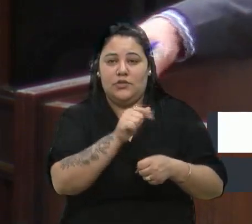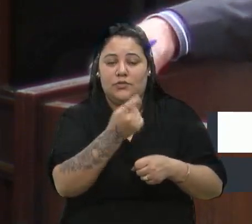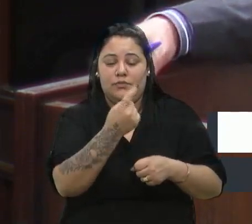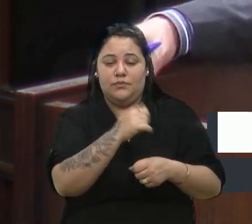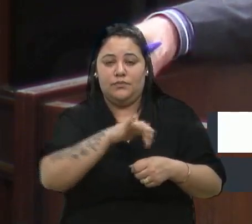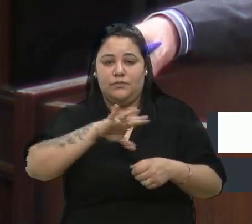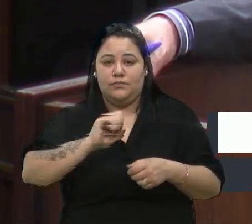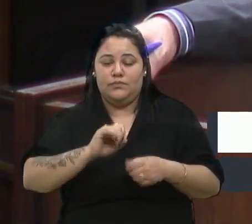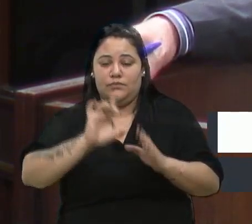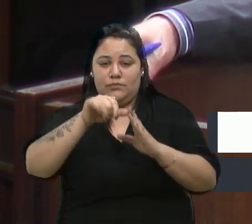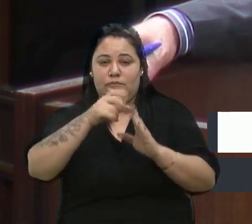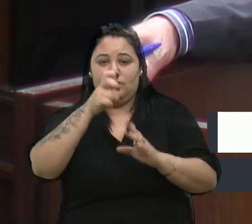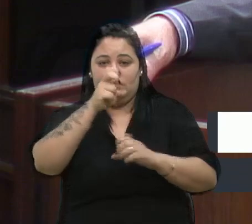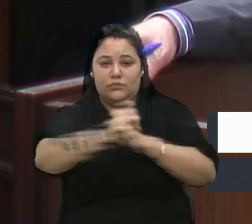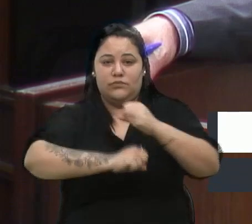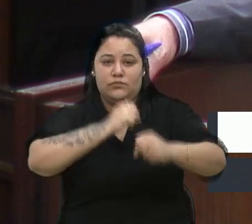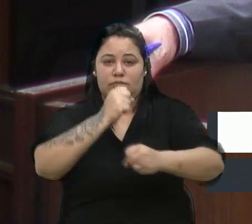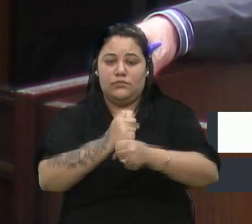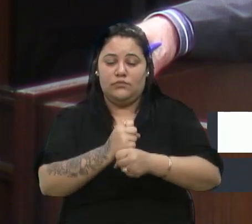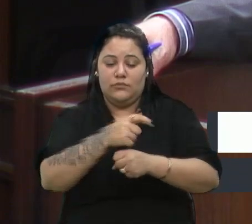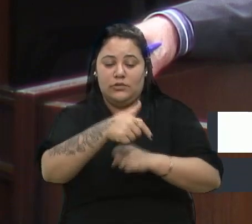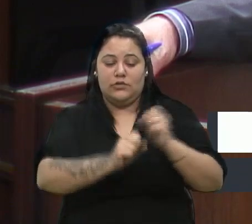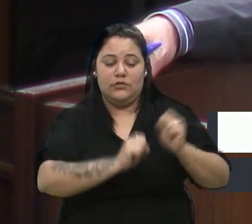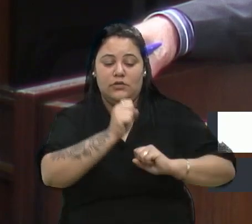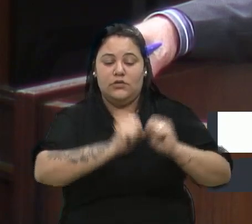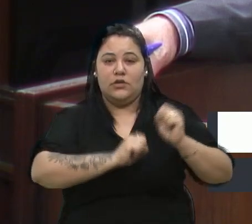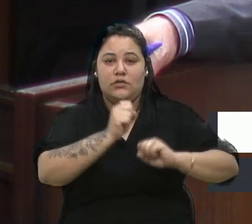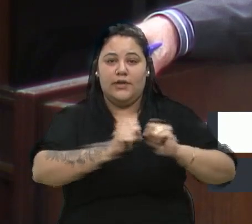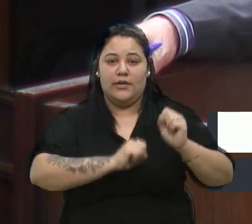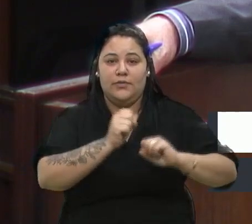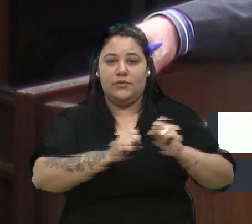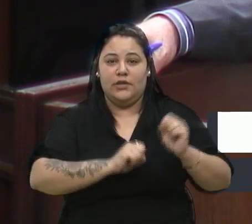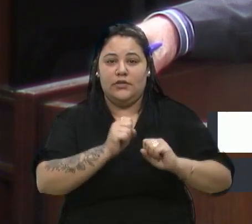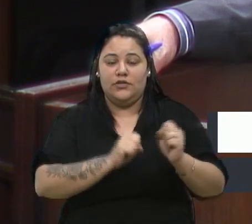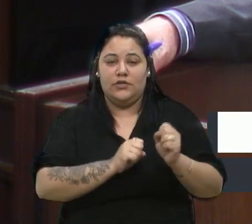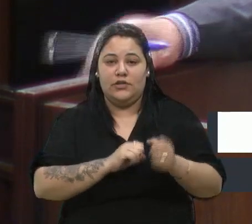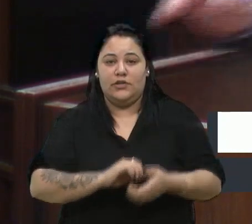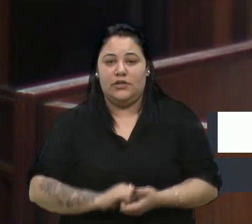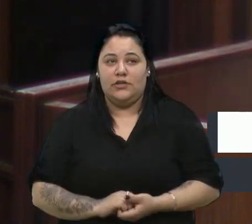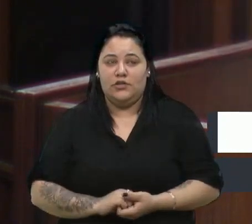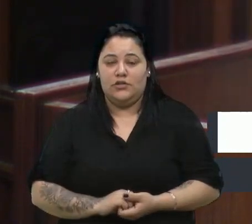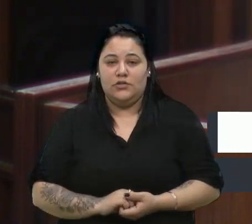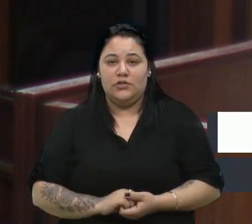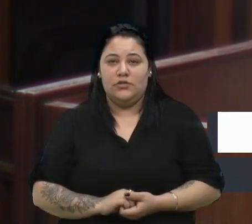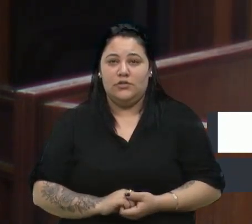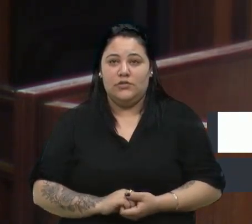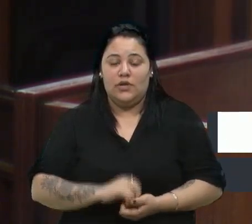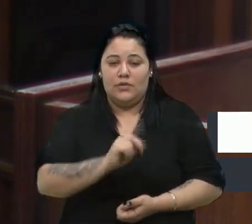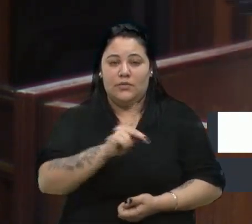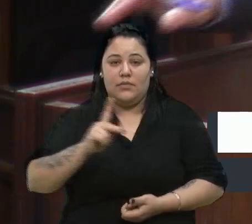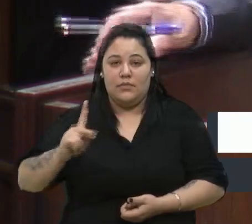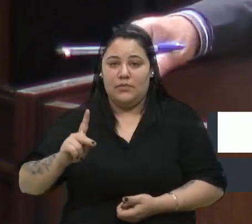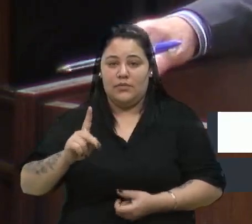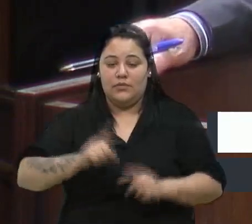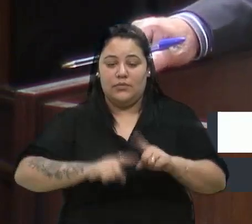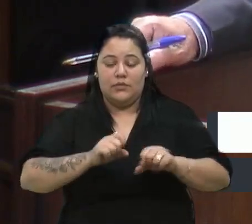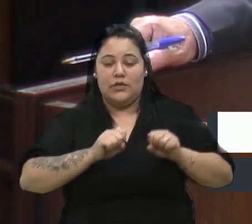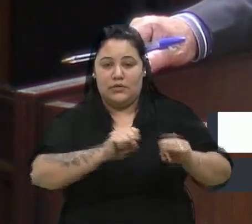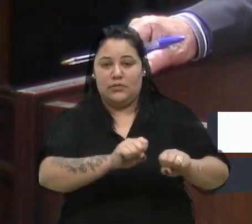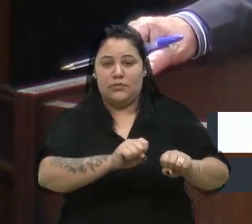um ano, essa empresa deverá repassar para o município. A PPP do Mercado Público está